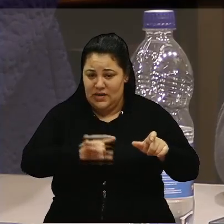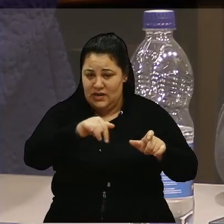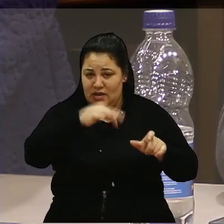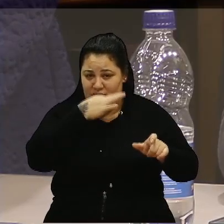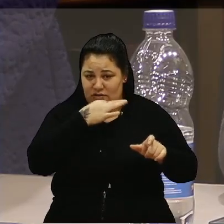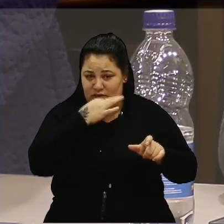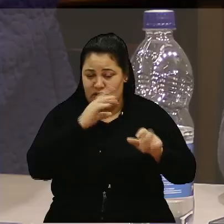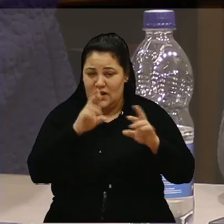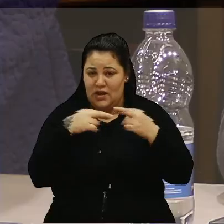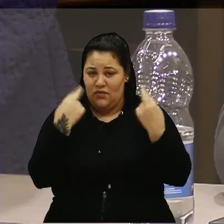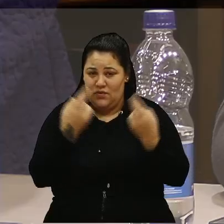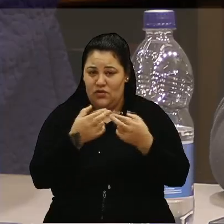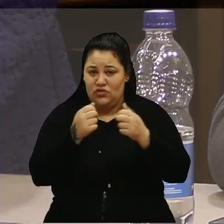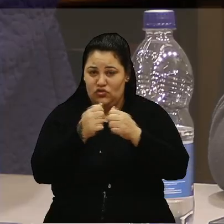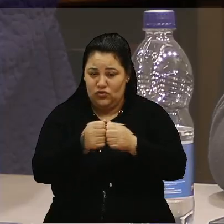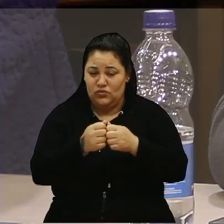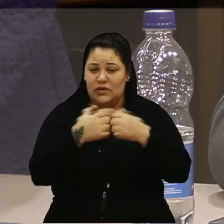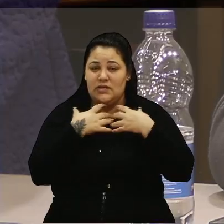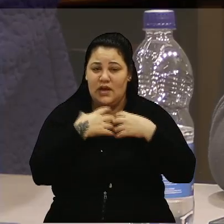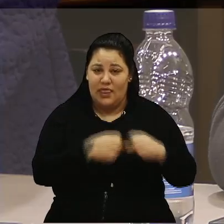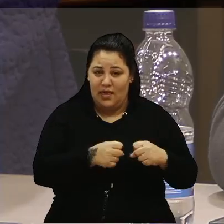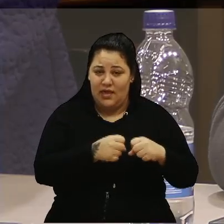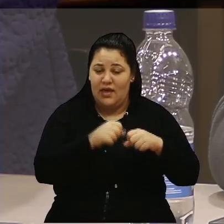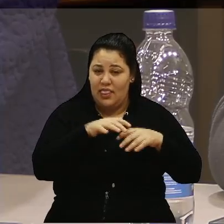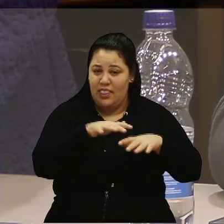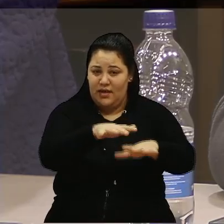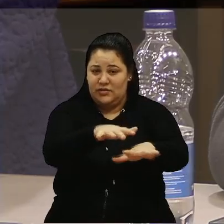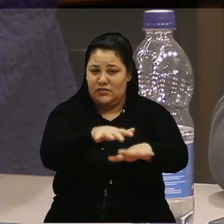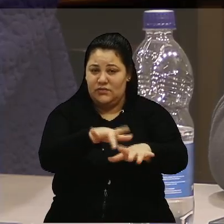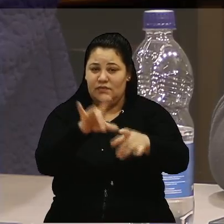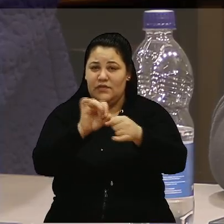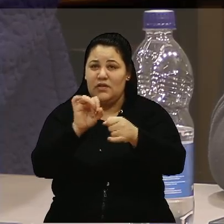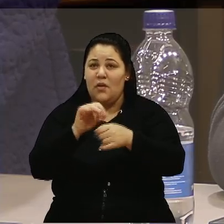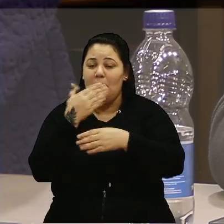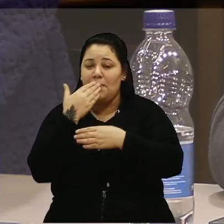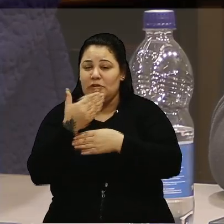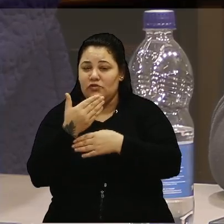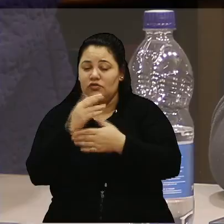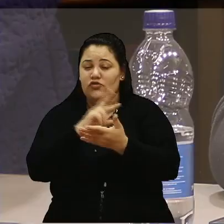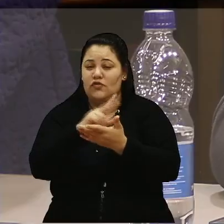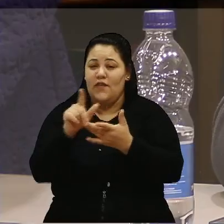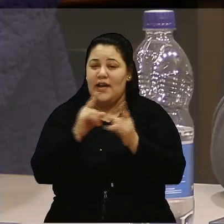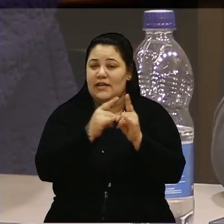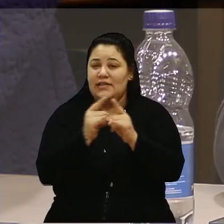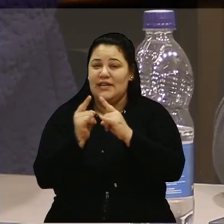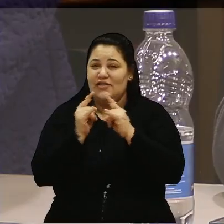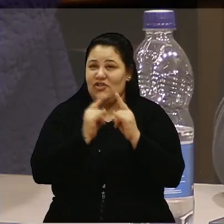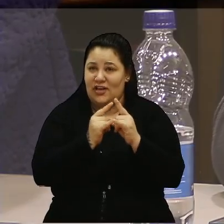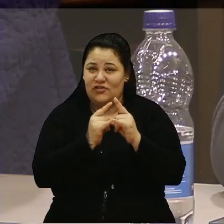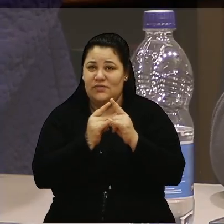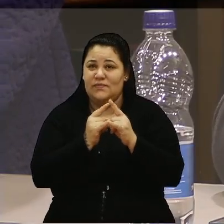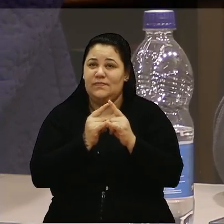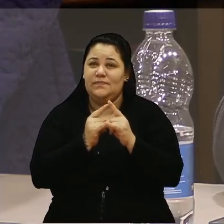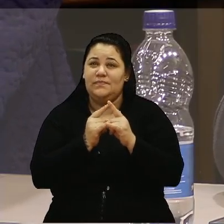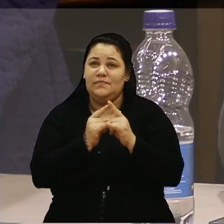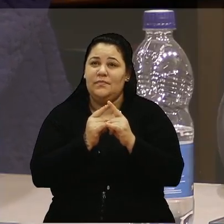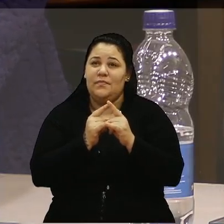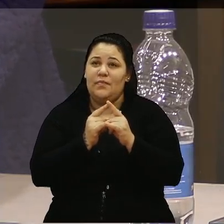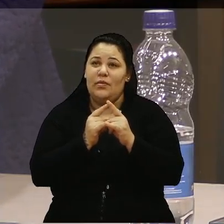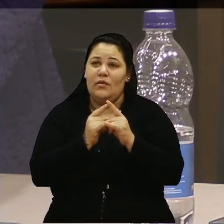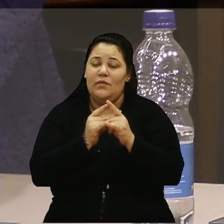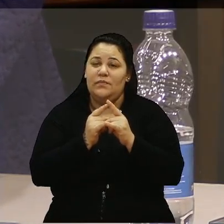se reuniram com a Secretaria de Trânsito através de um pedido de várias entidades, de pessoas que